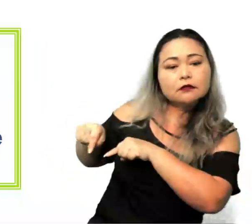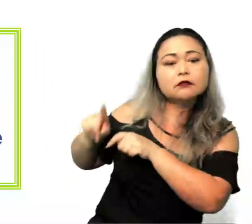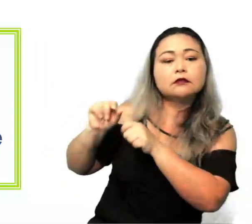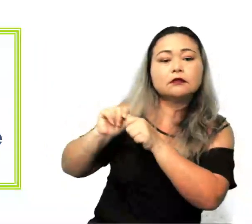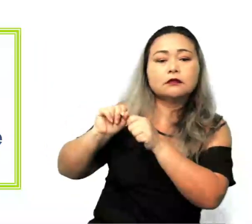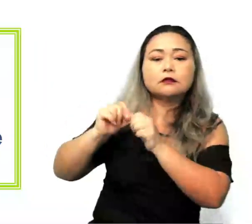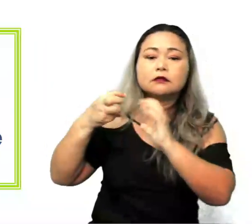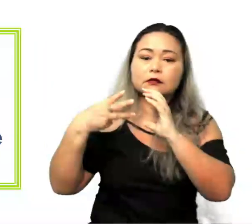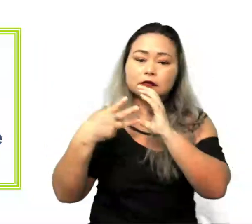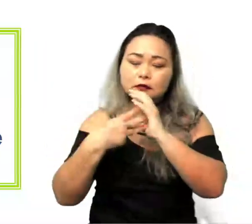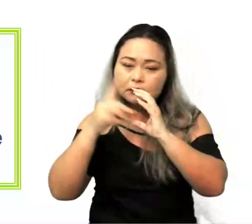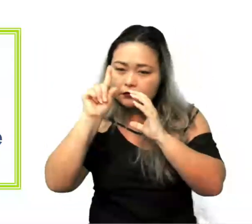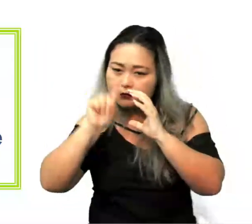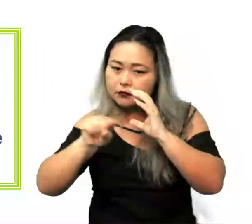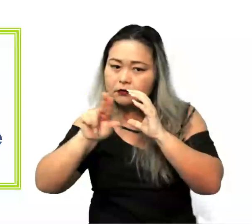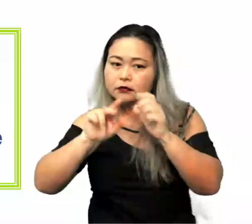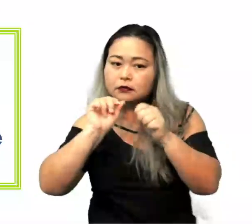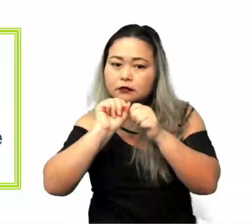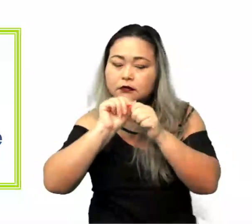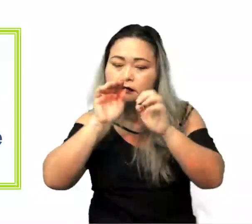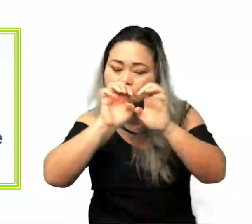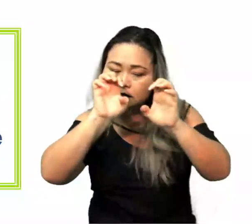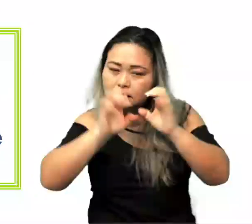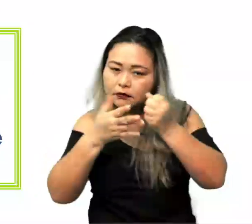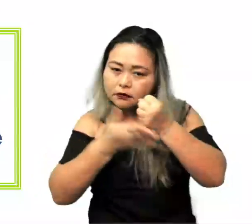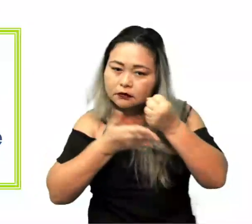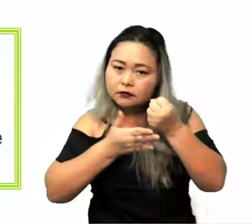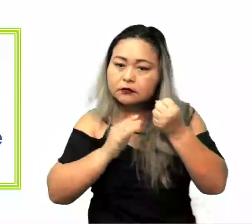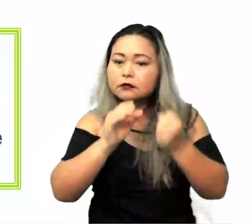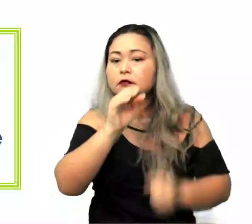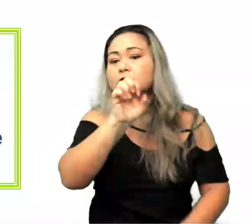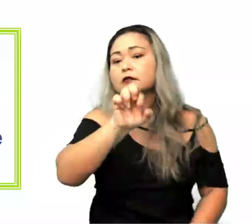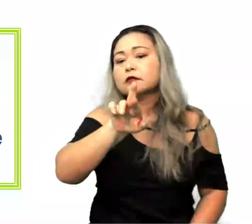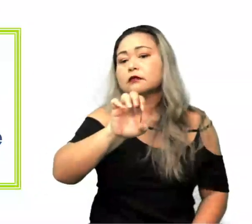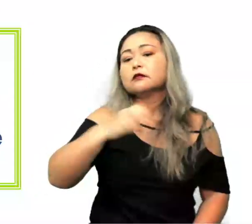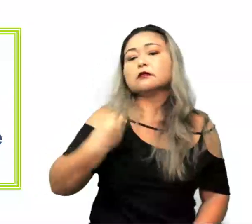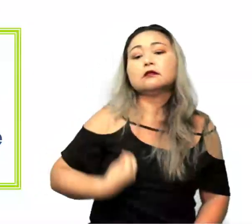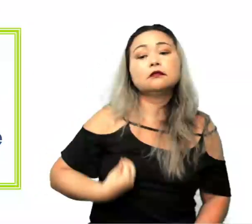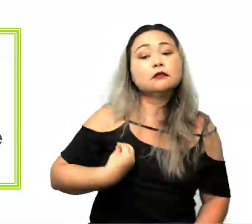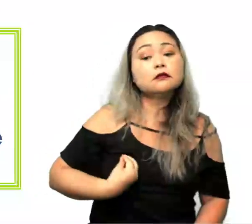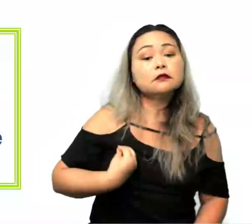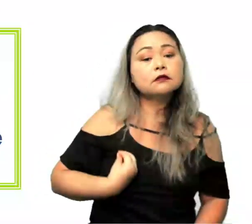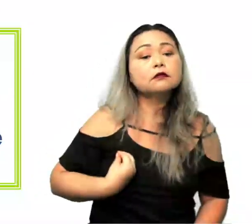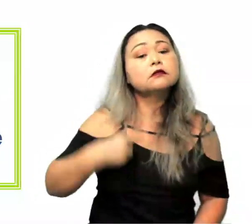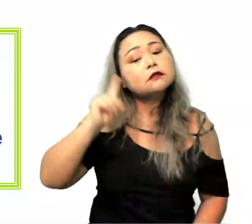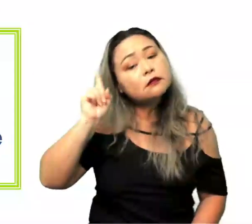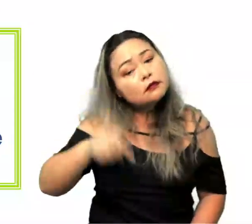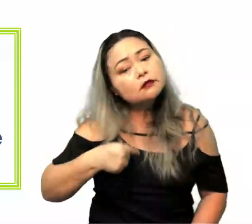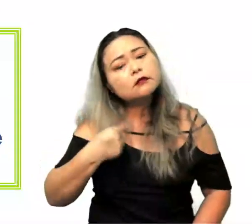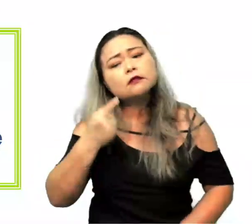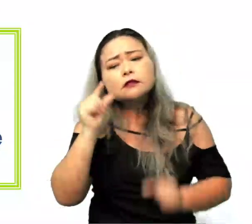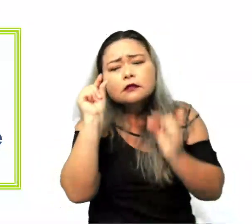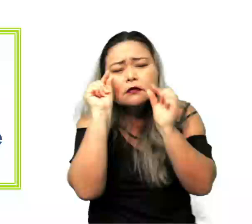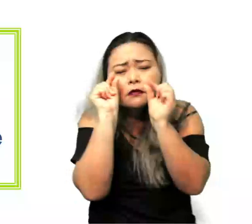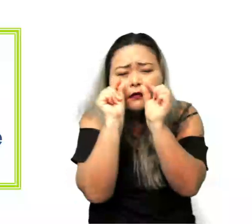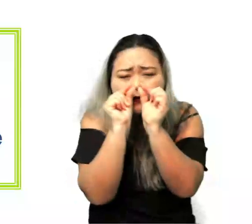unidades funcionais e estruturais básicas dos seres vivos, ou seja, é a